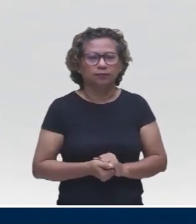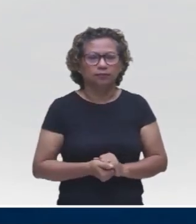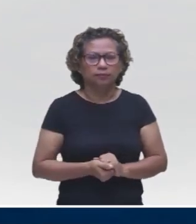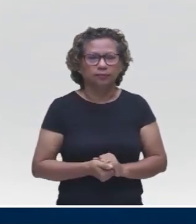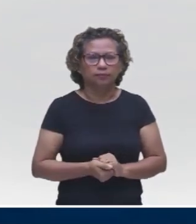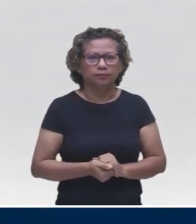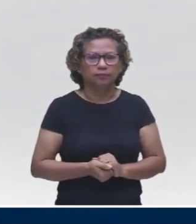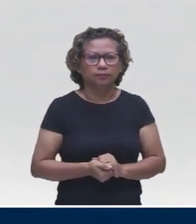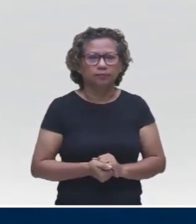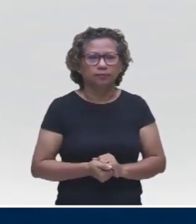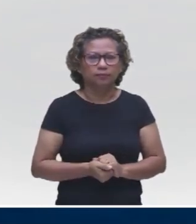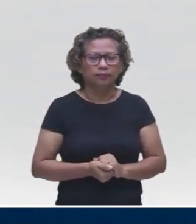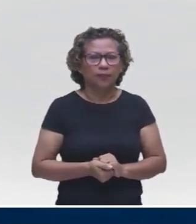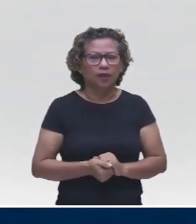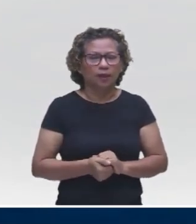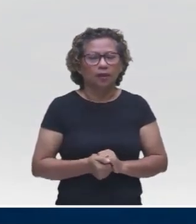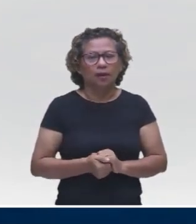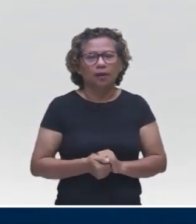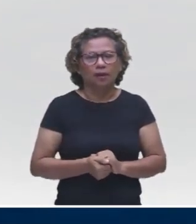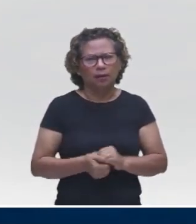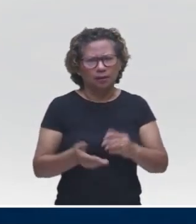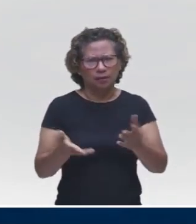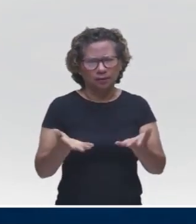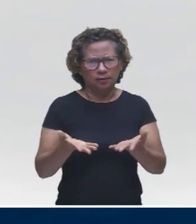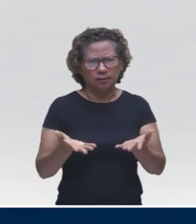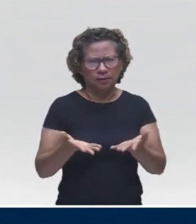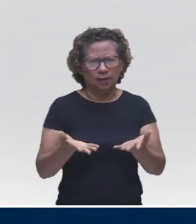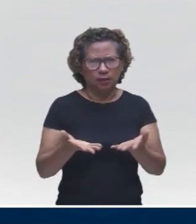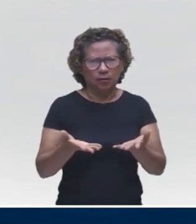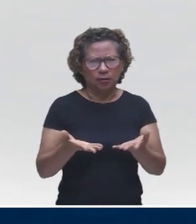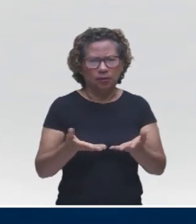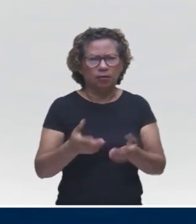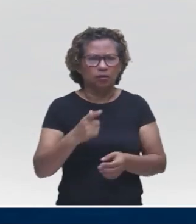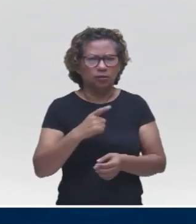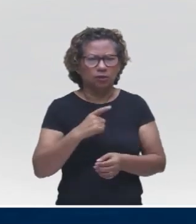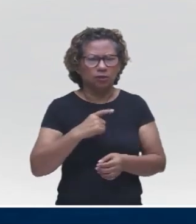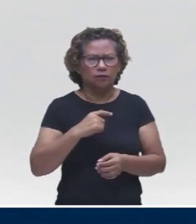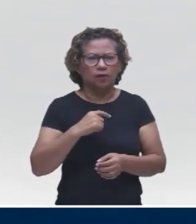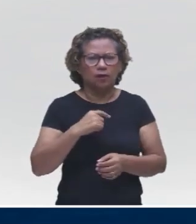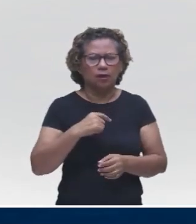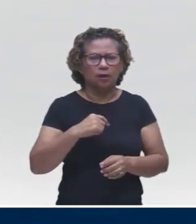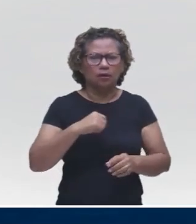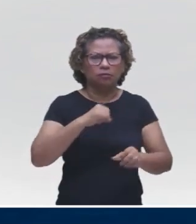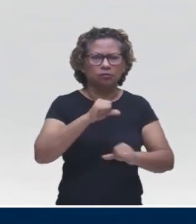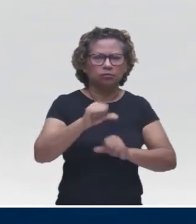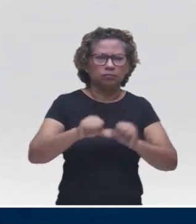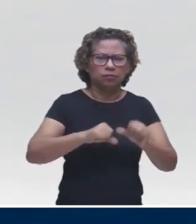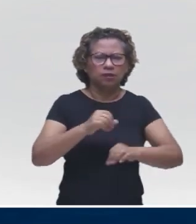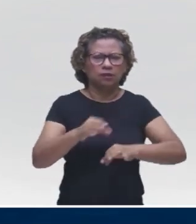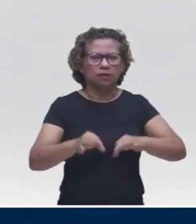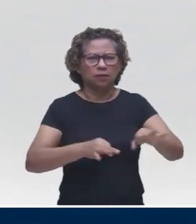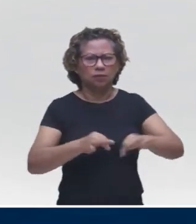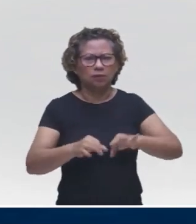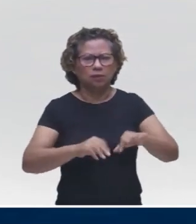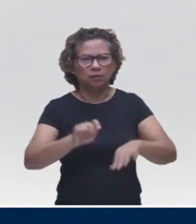Correto? Aí eu vou ter o 4 que vai para lá, né? Vai positivo,